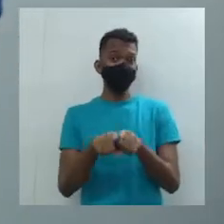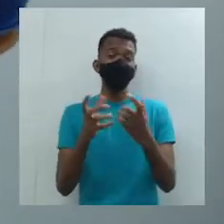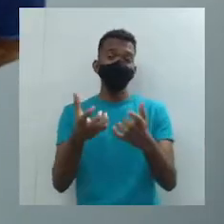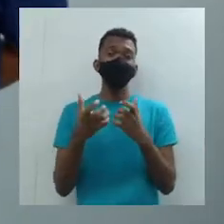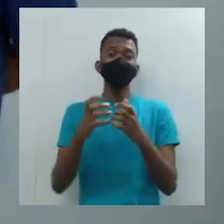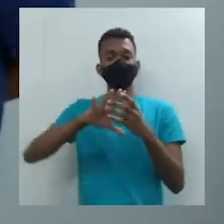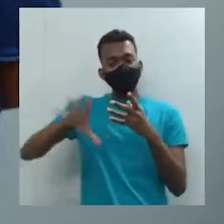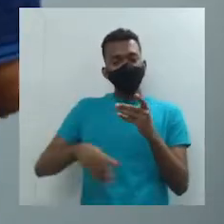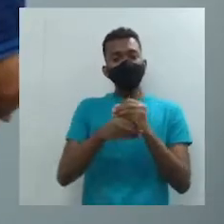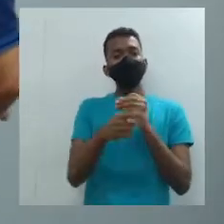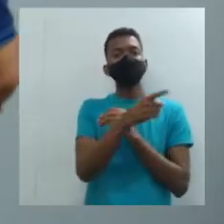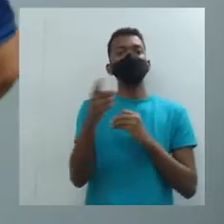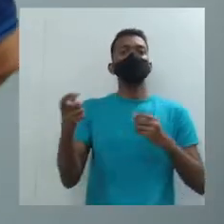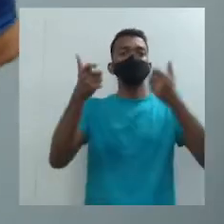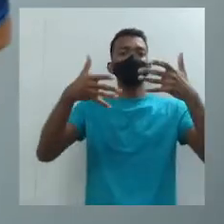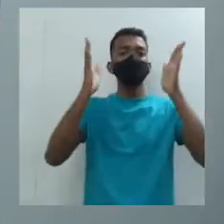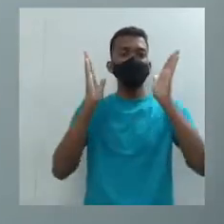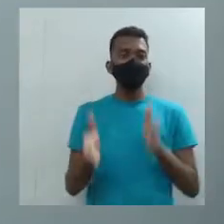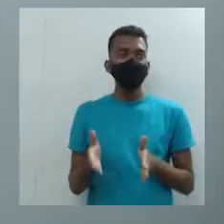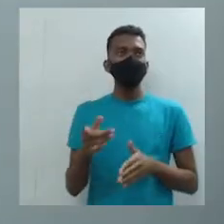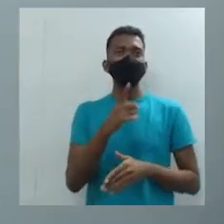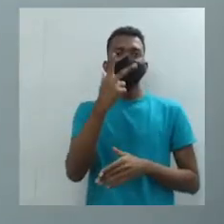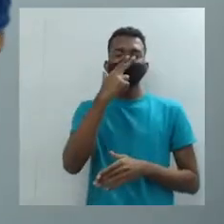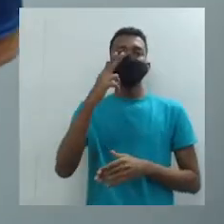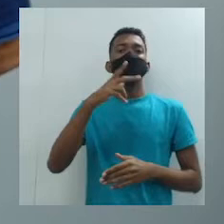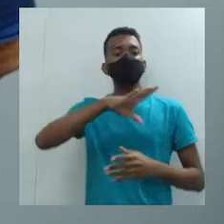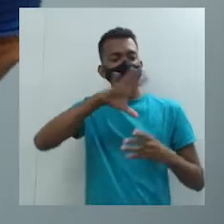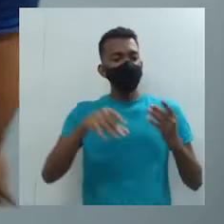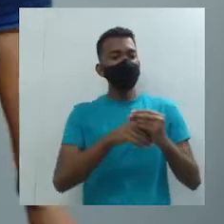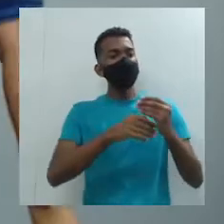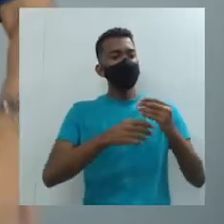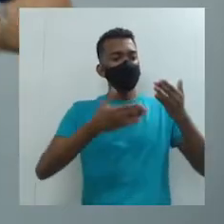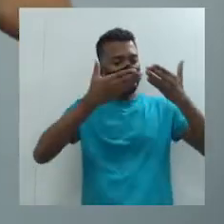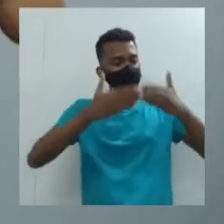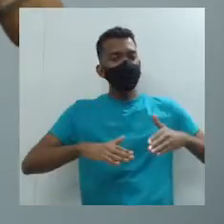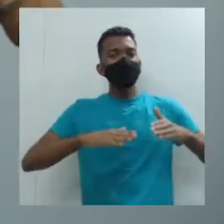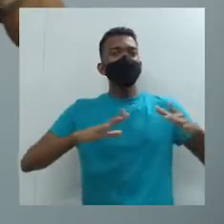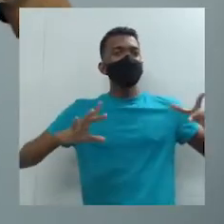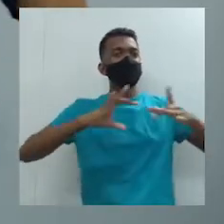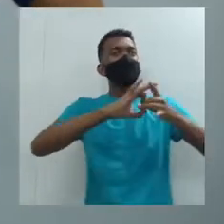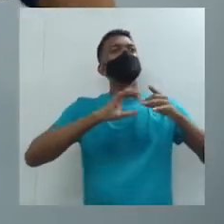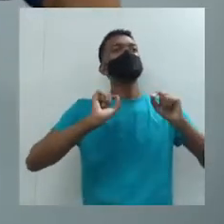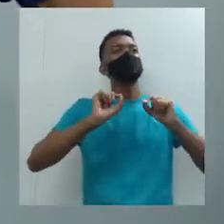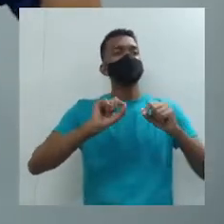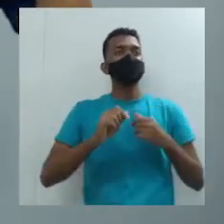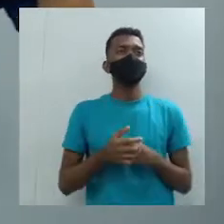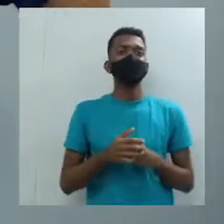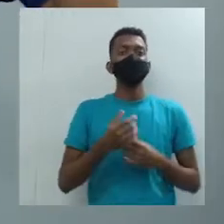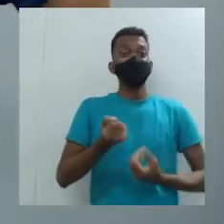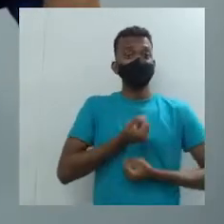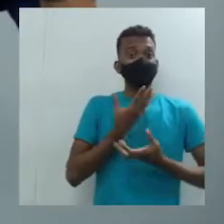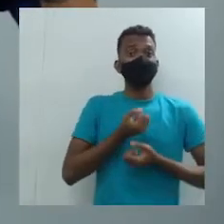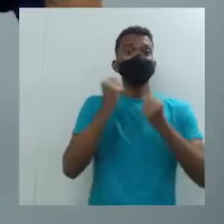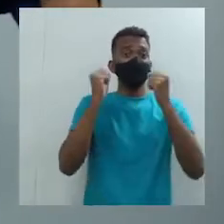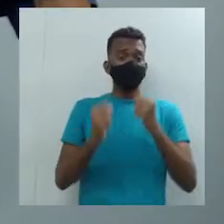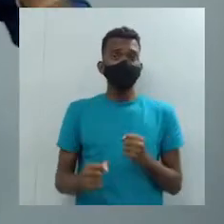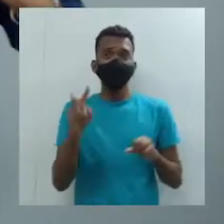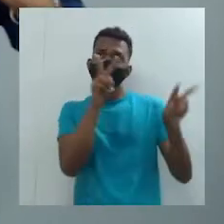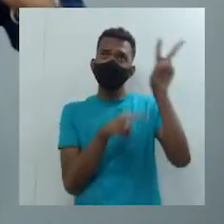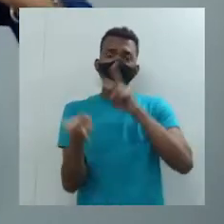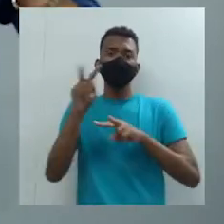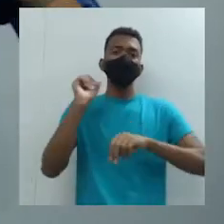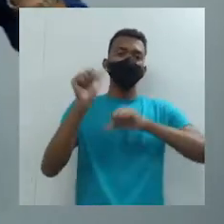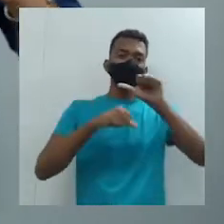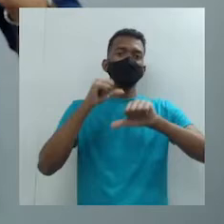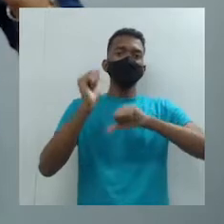falou. Nem acrescentar, é mesmo ratificar, confirmar o que o senhor falou. Um poeta que ele pôde observar as